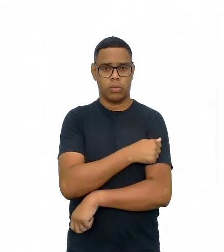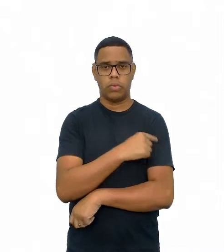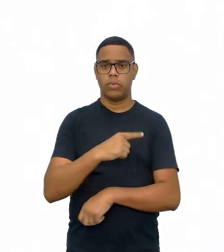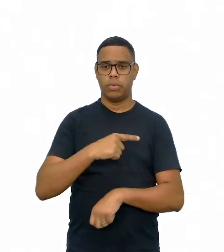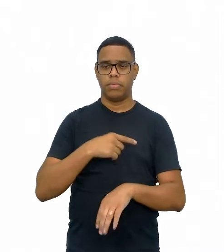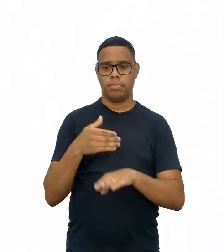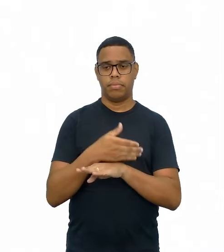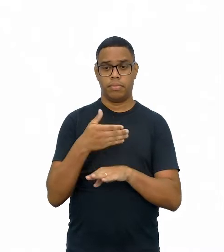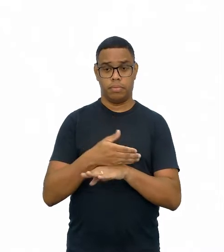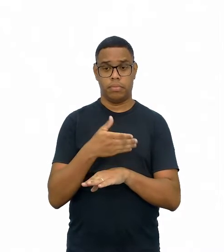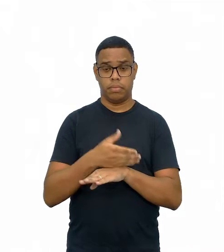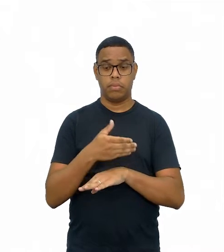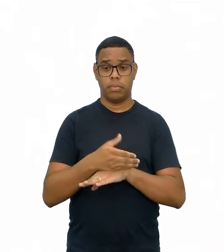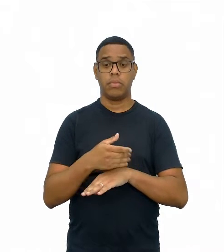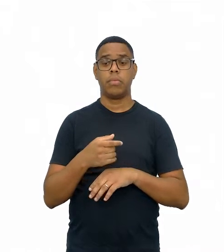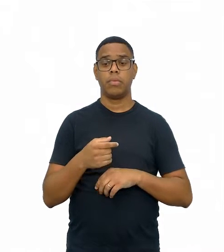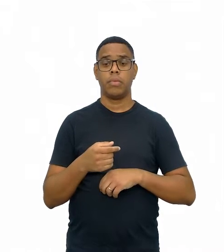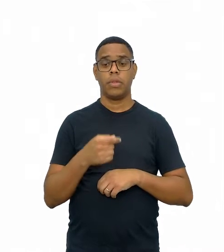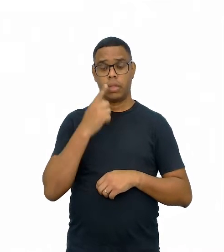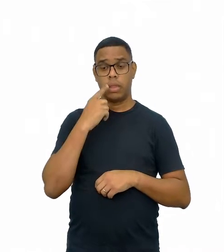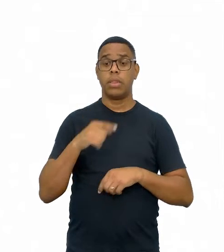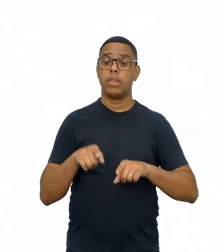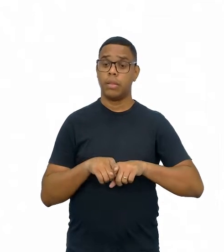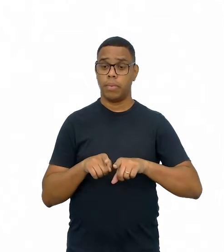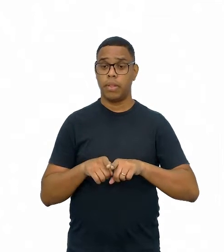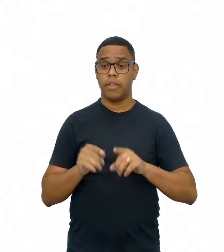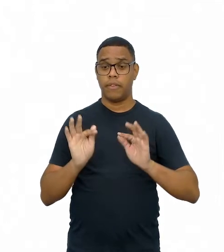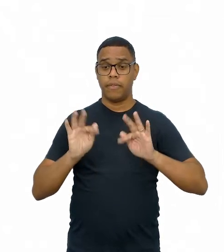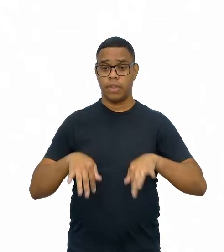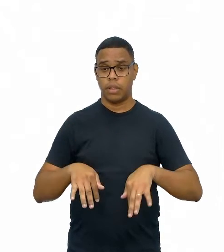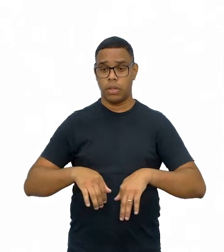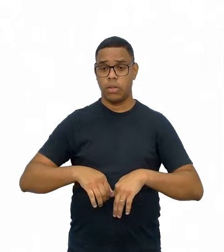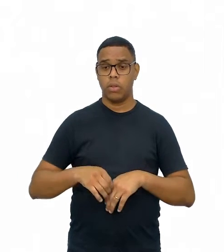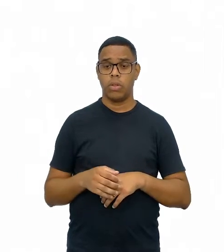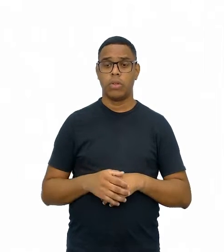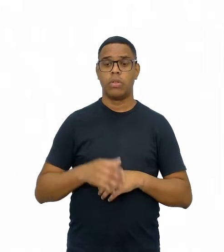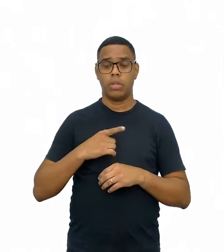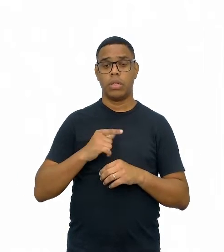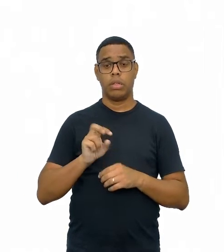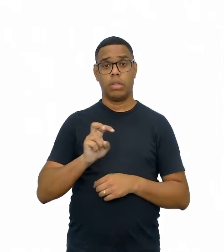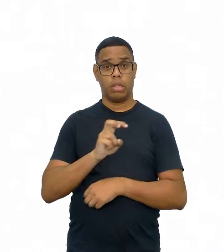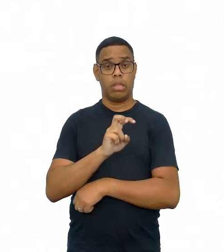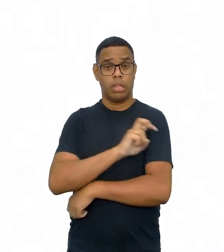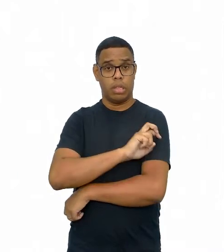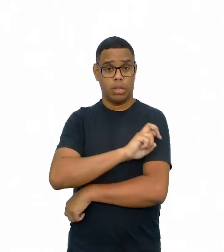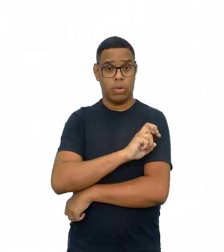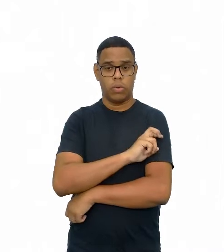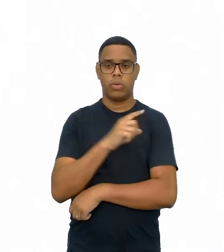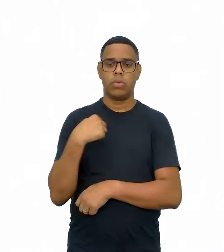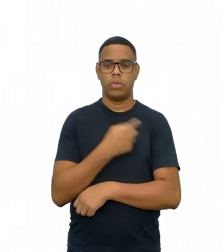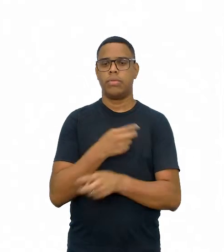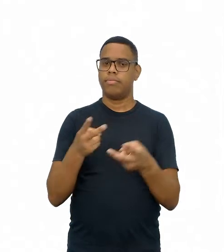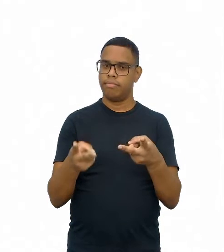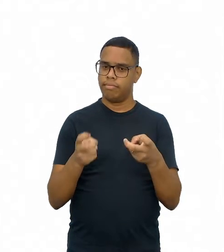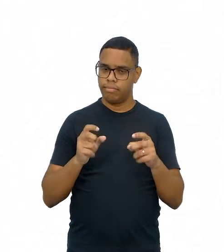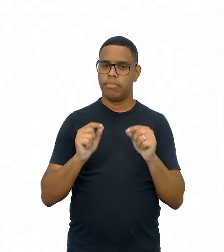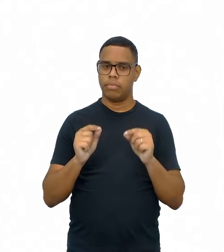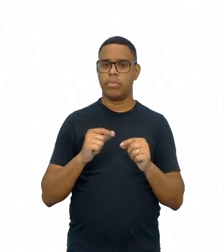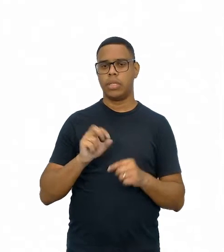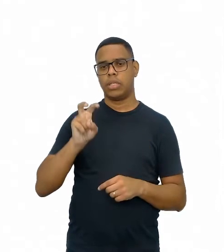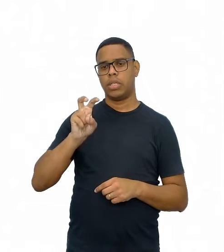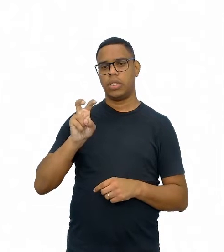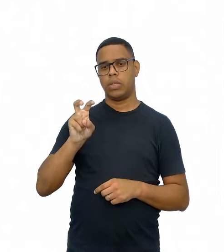estudantes, os estudantes da rede, e ao finalizar o percentual de acerto no 5º ano, nós podemos observar que foi